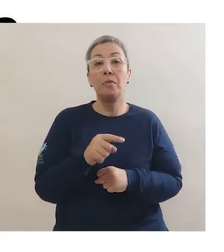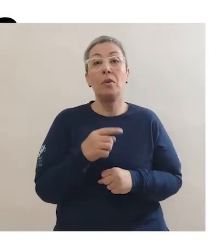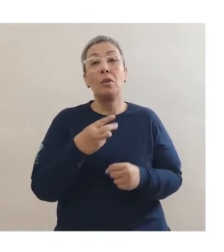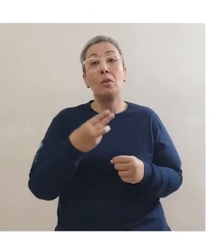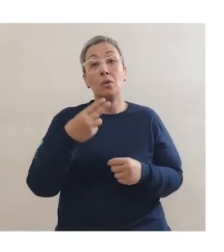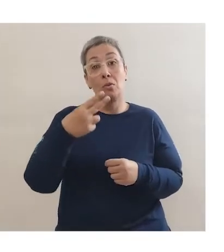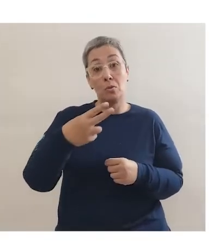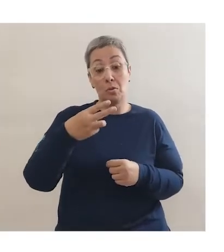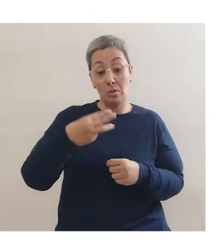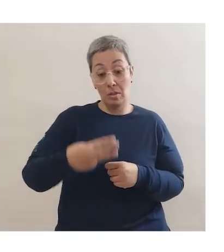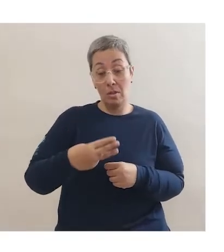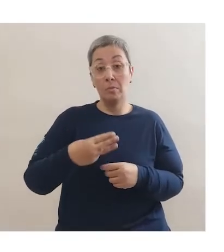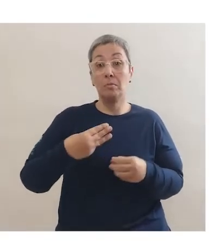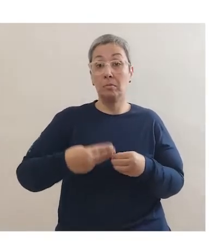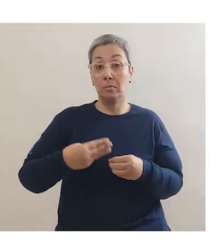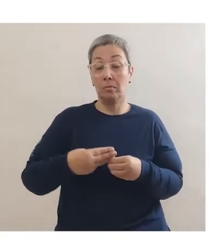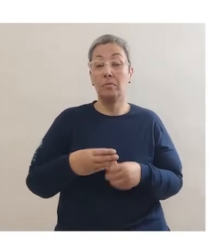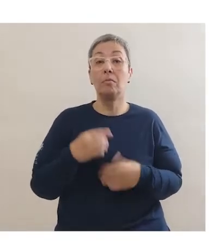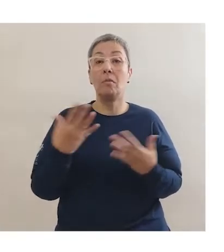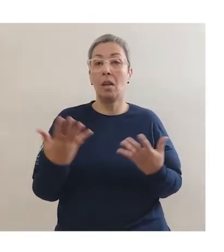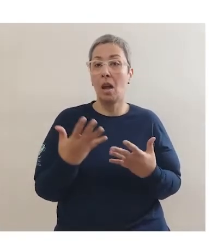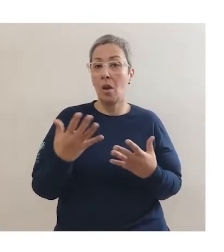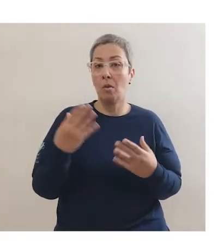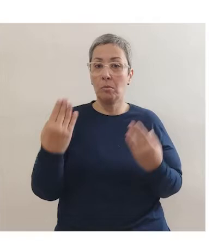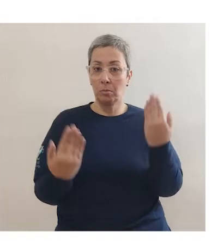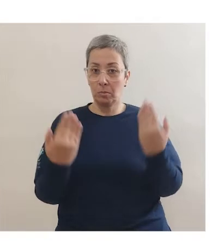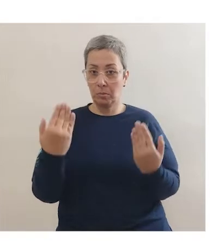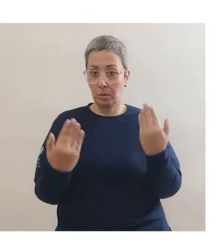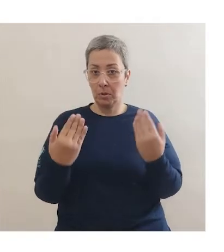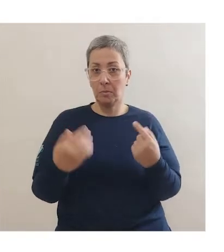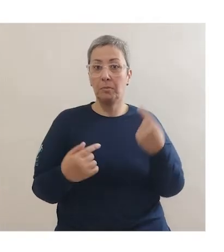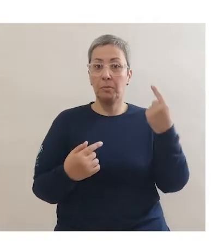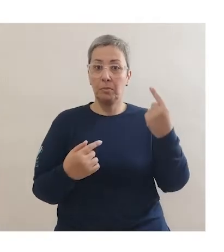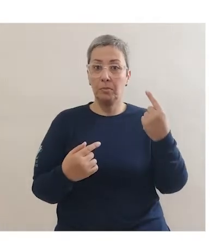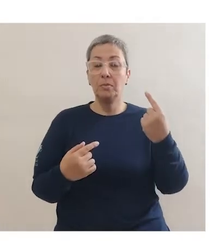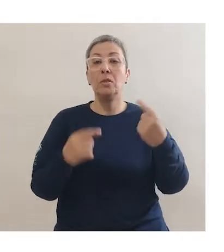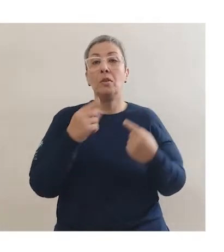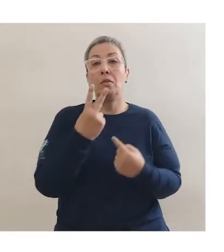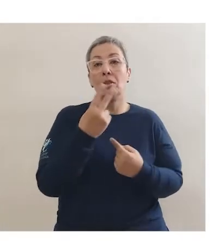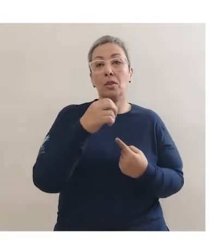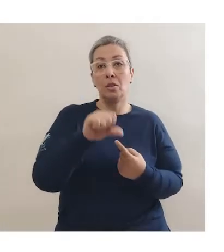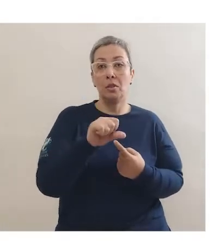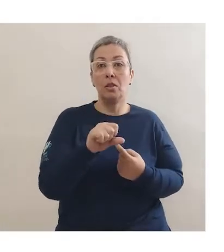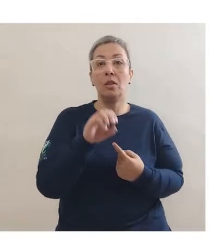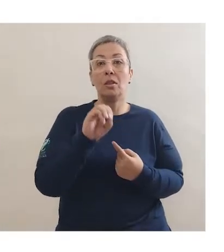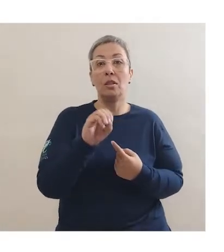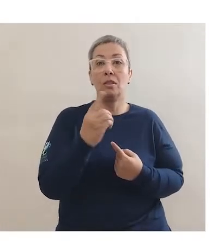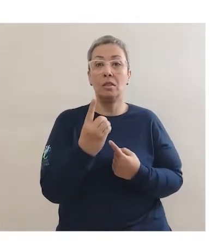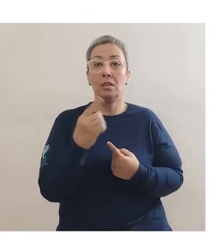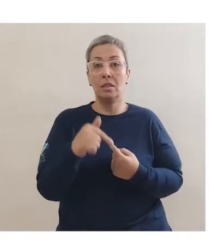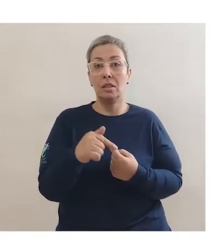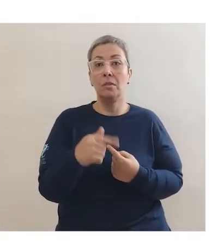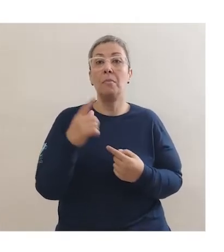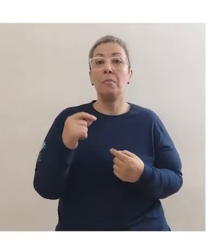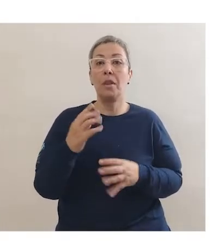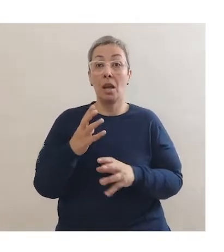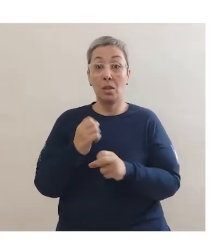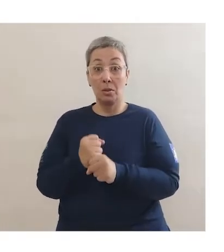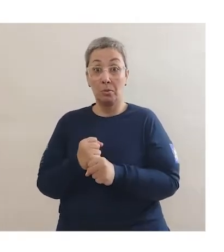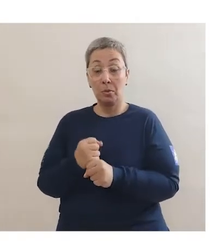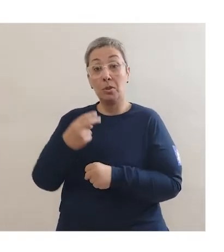14.162. O primeiro representa a casa da dezena de milhar, que é o número 1, né? O